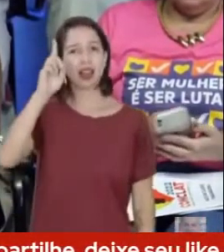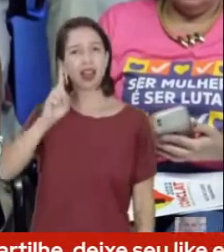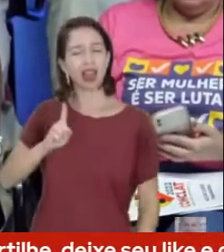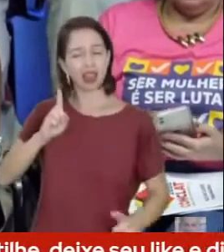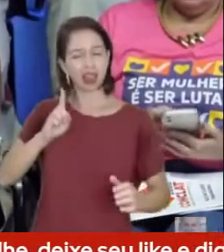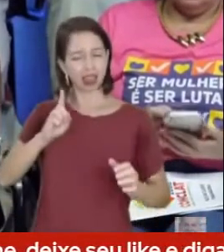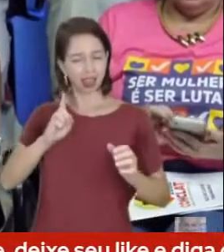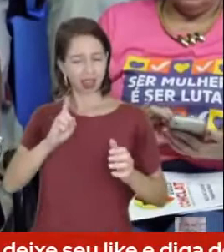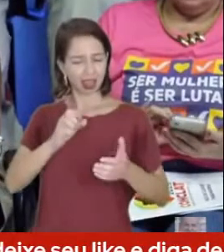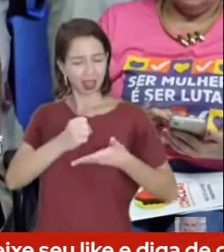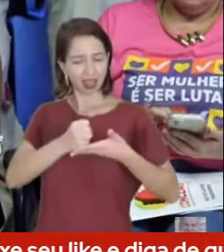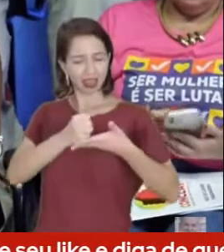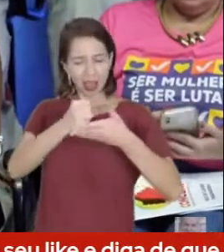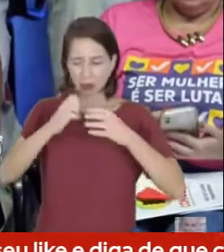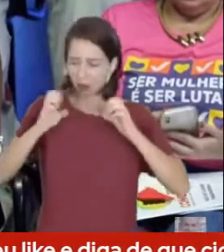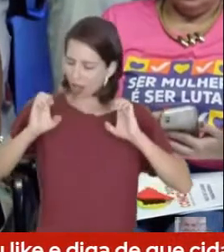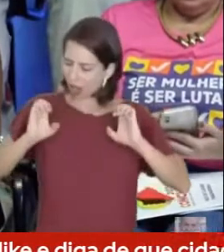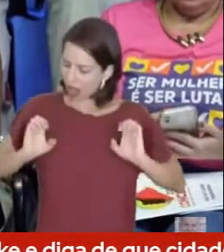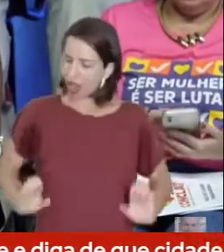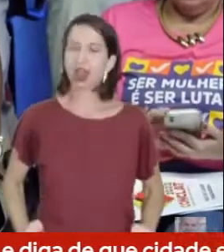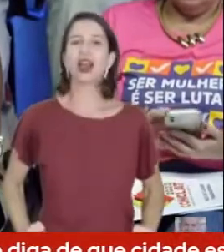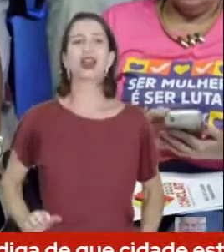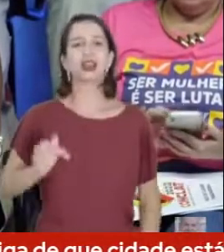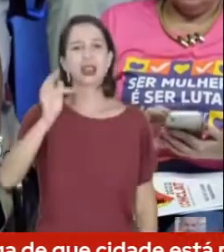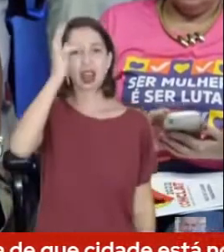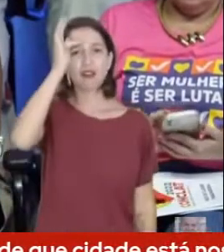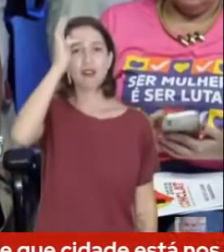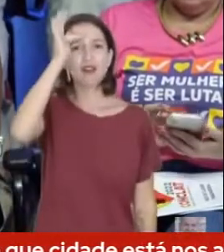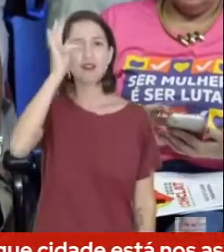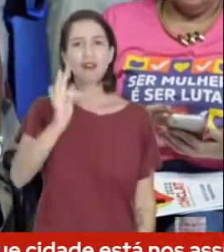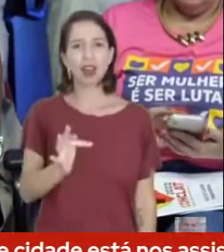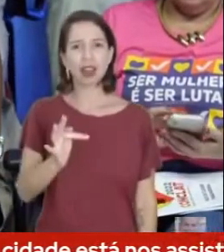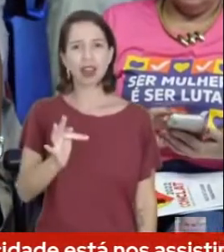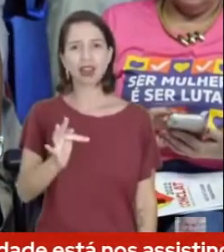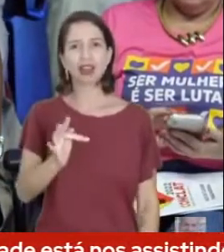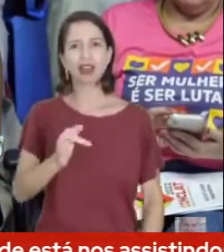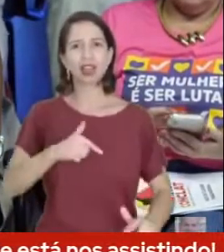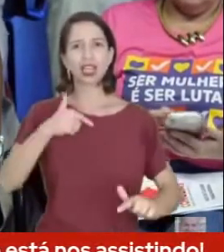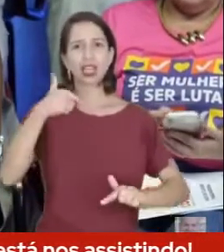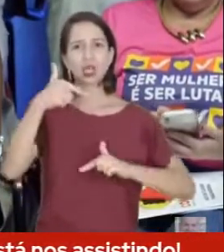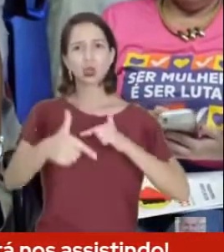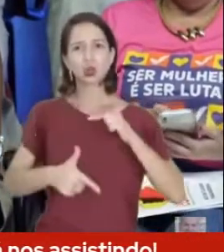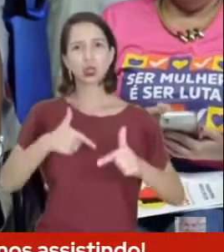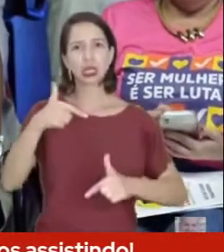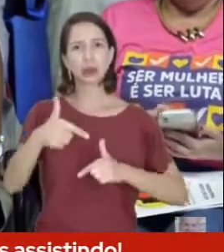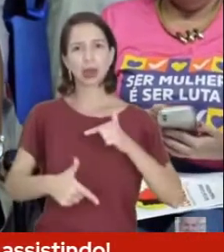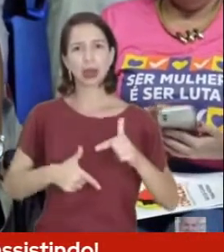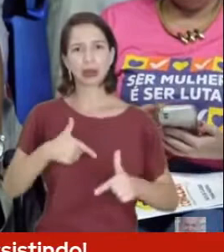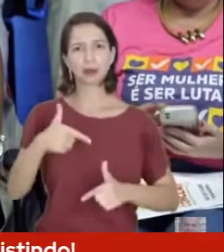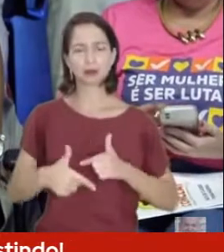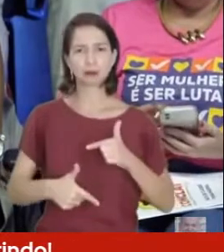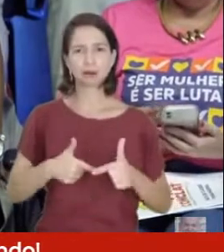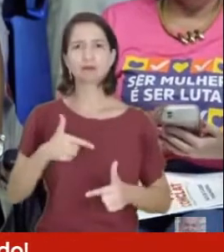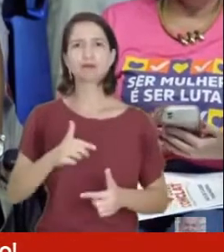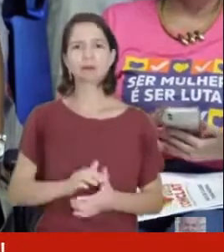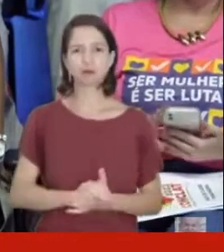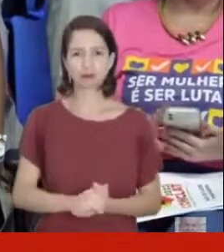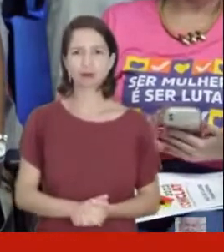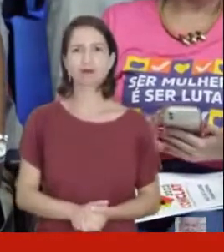da fé e do trabalho. Está ao meu lado aqui a